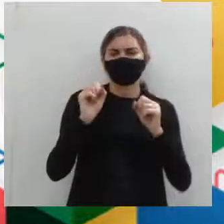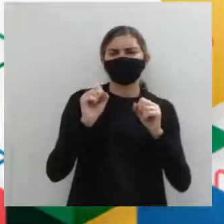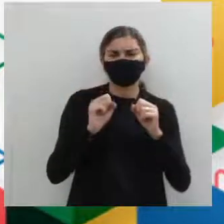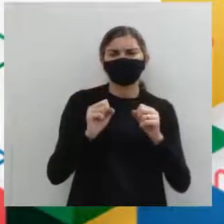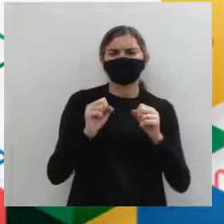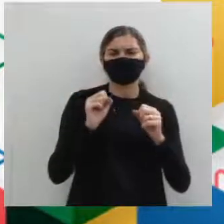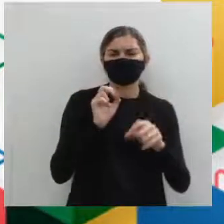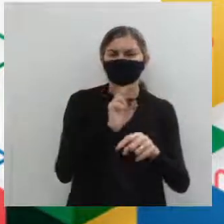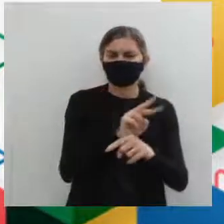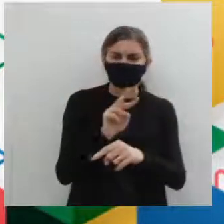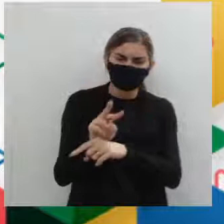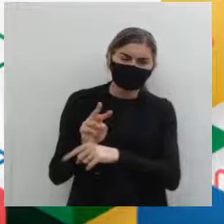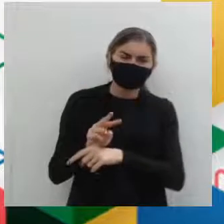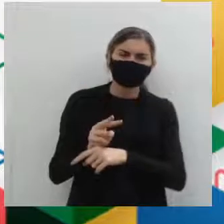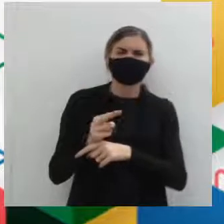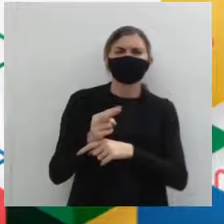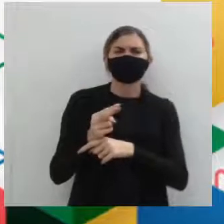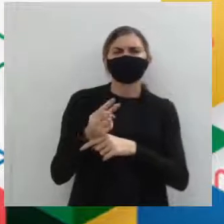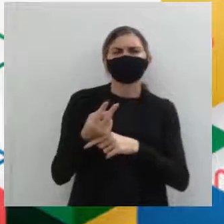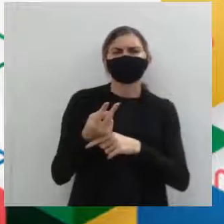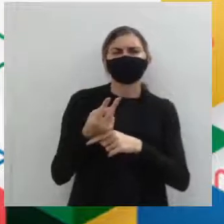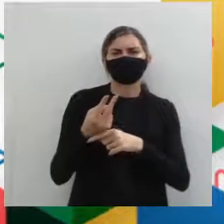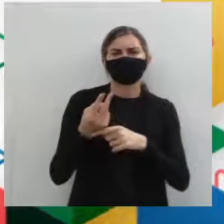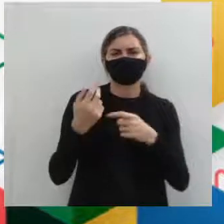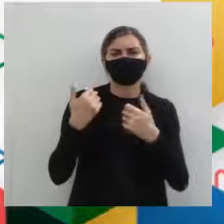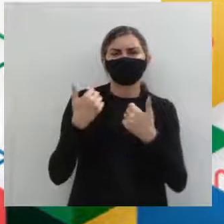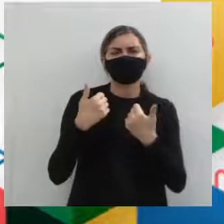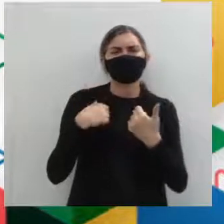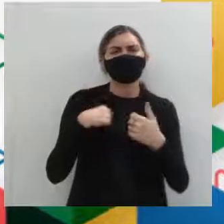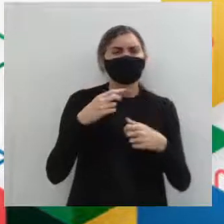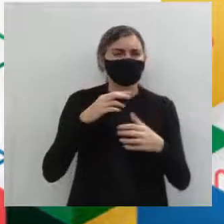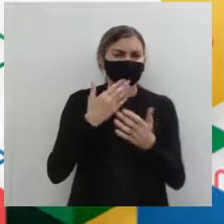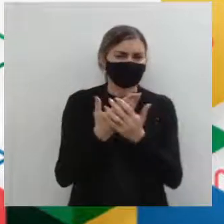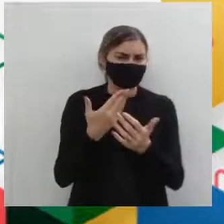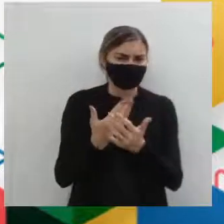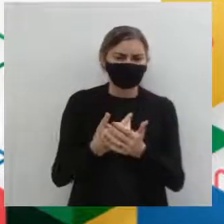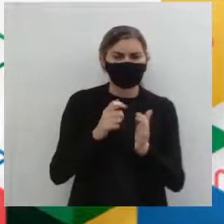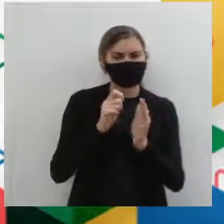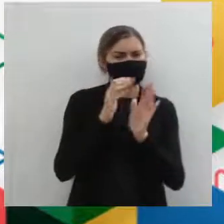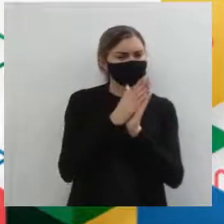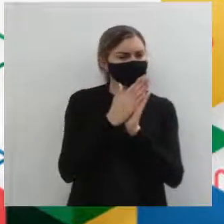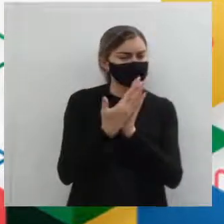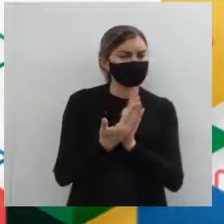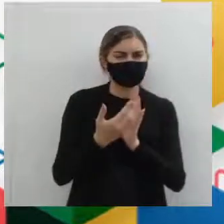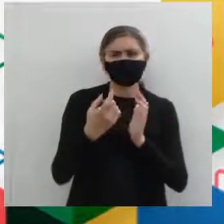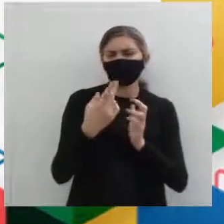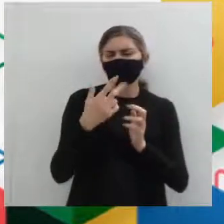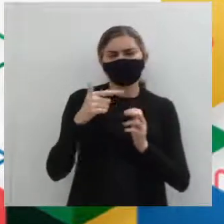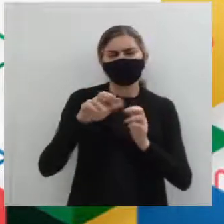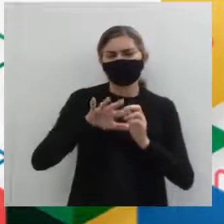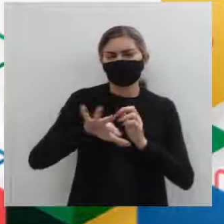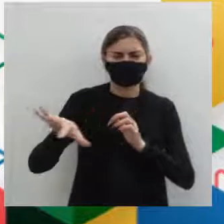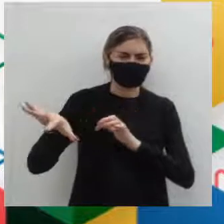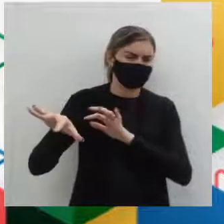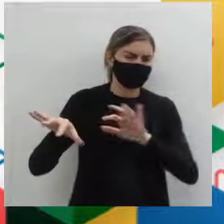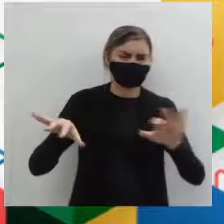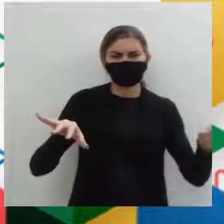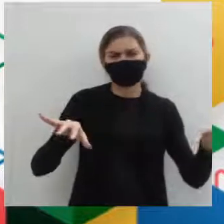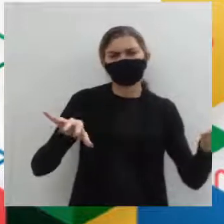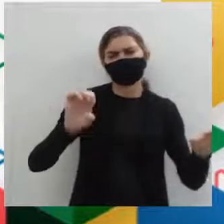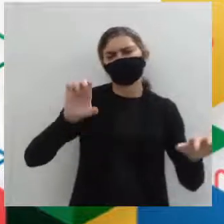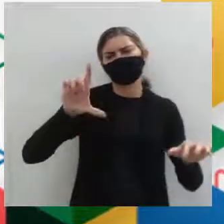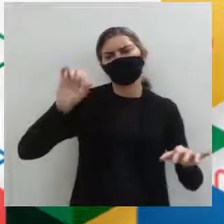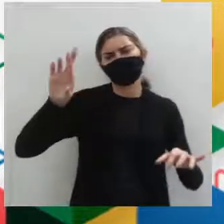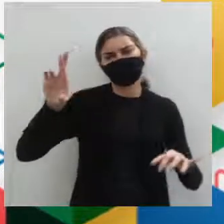que estudasse as Escrituras. Não deveria haver separação radical entre o